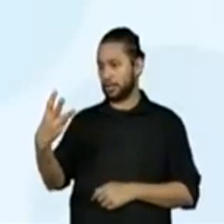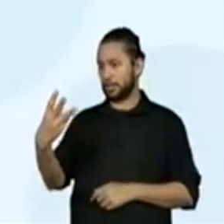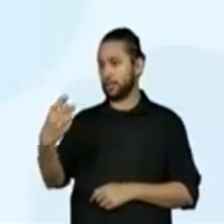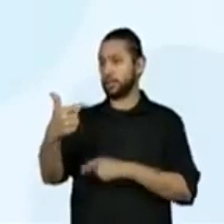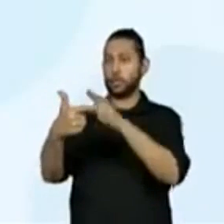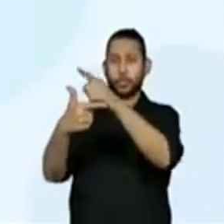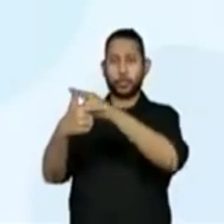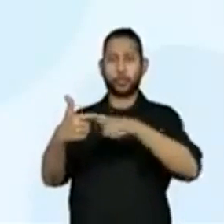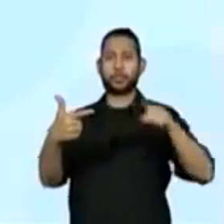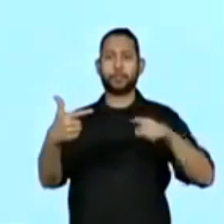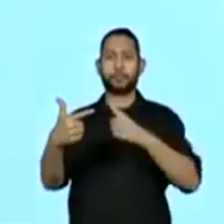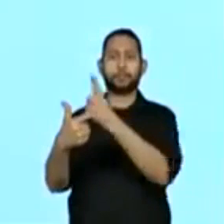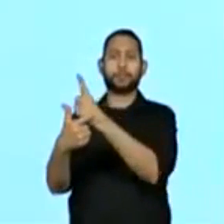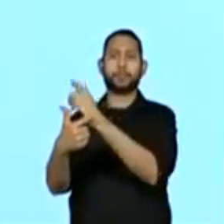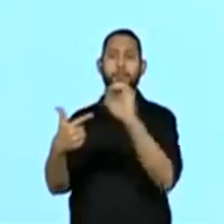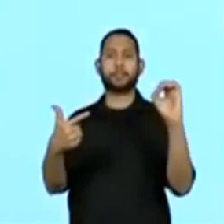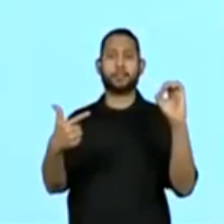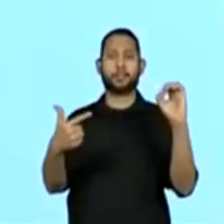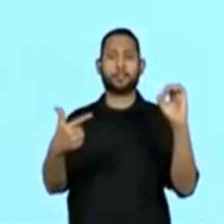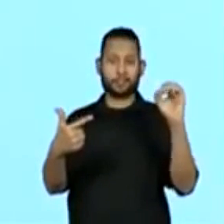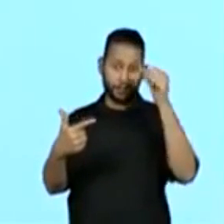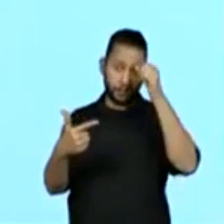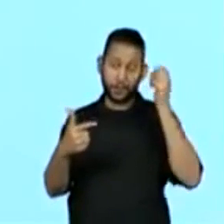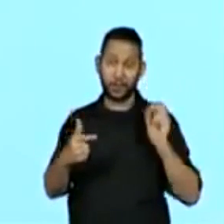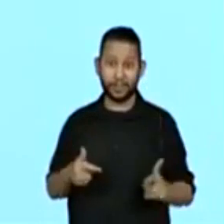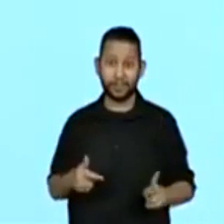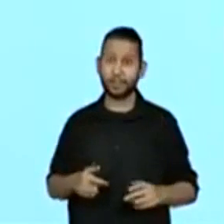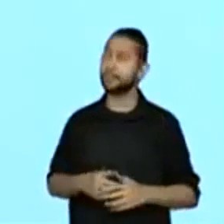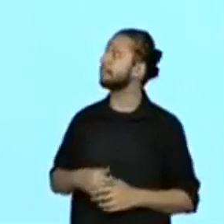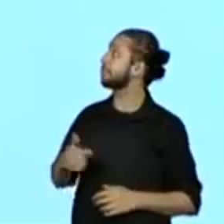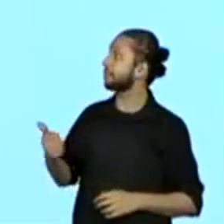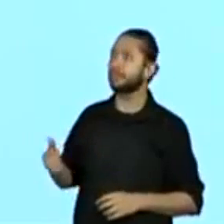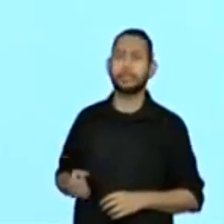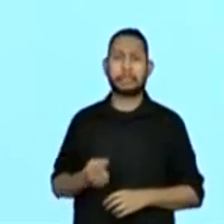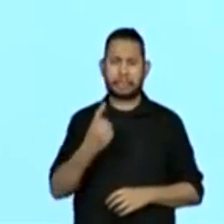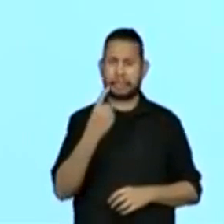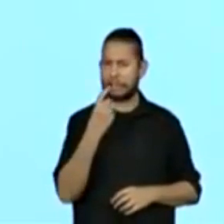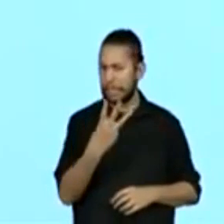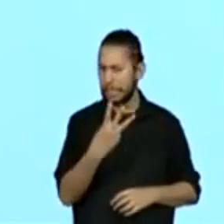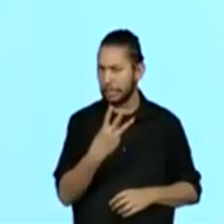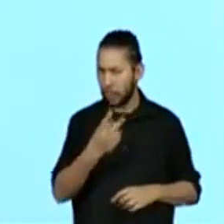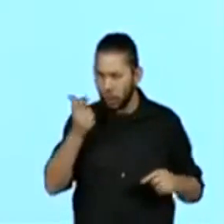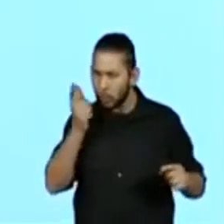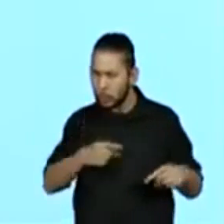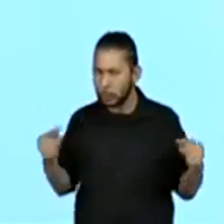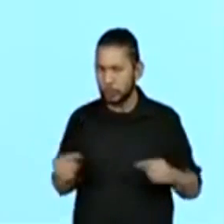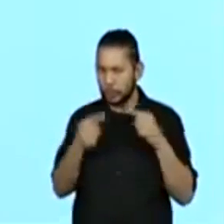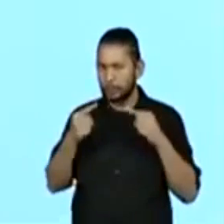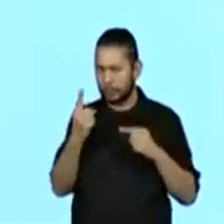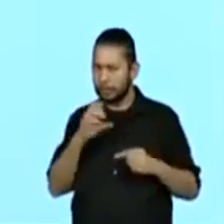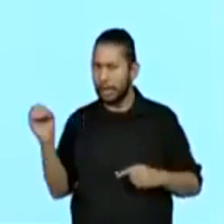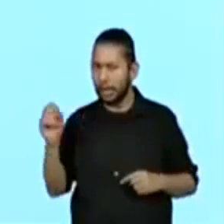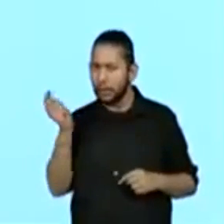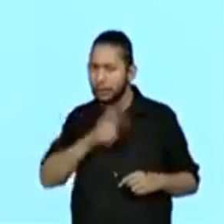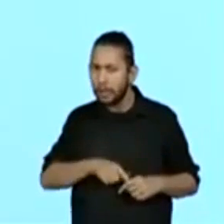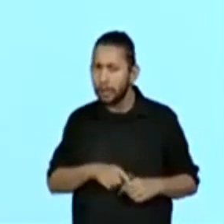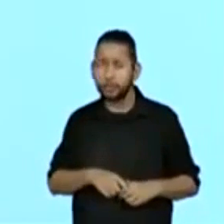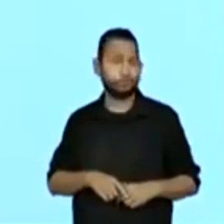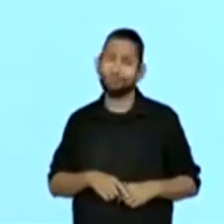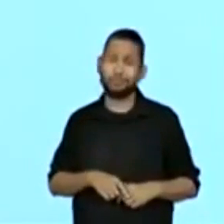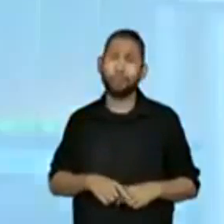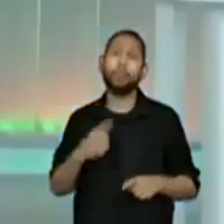número decimal, certo? Pro 13 não dá para dividir por 100, porque 13 é